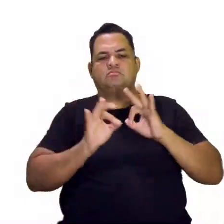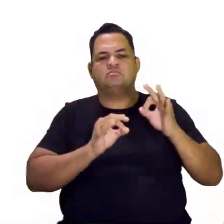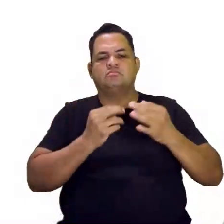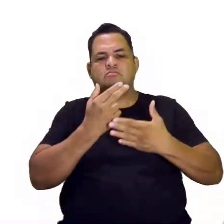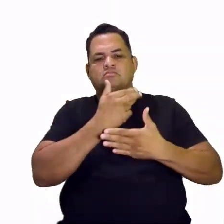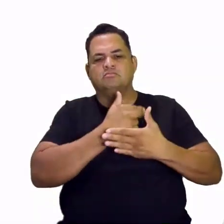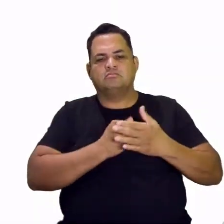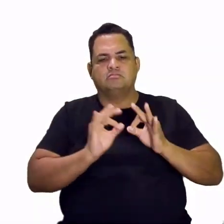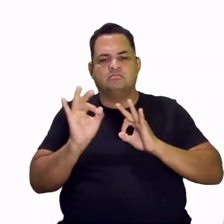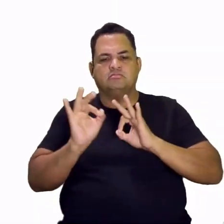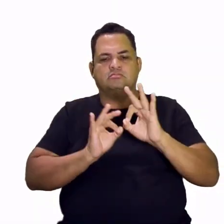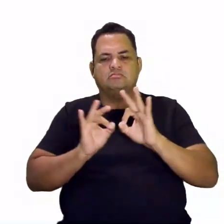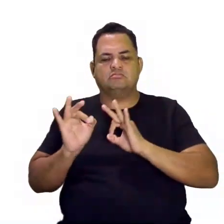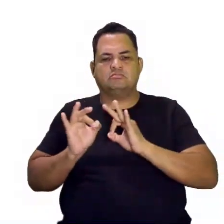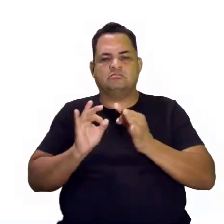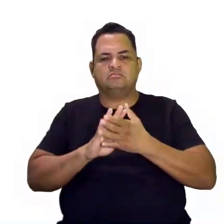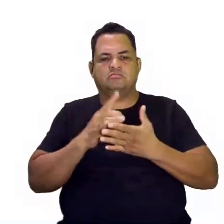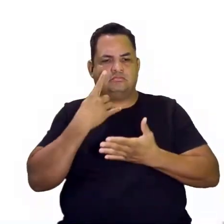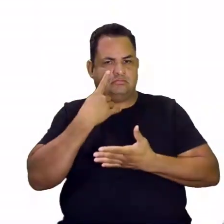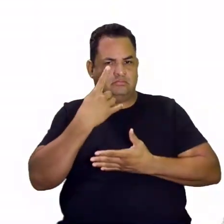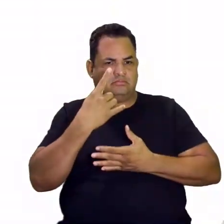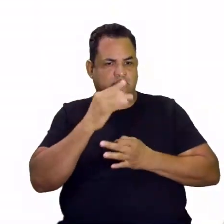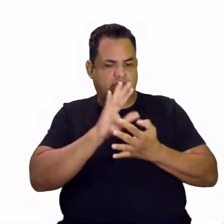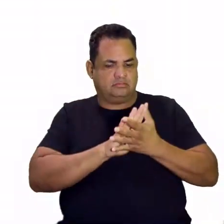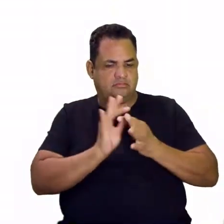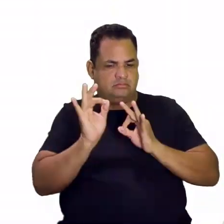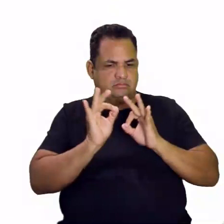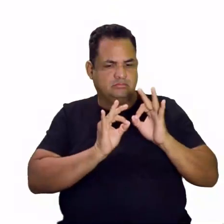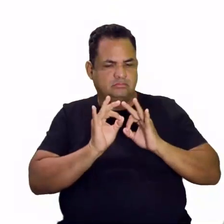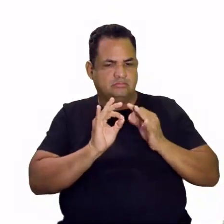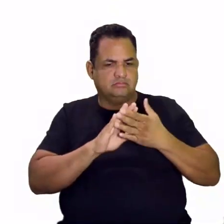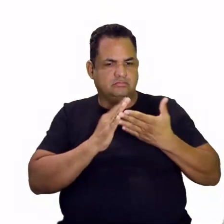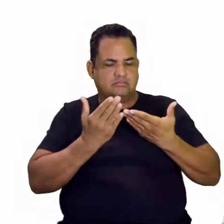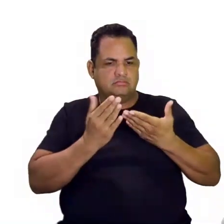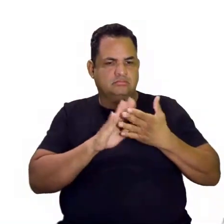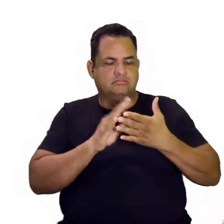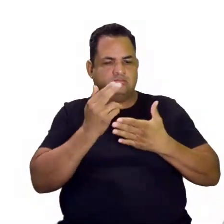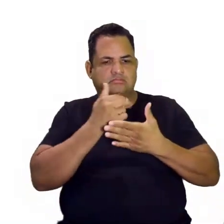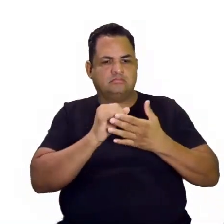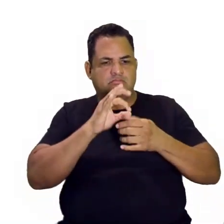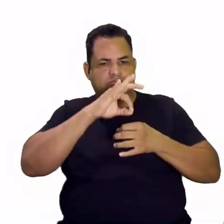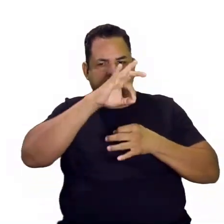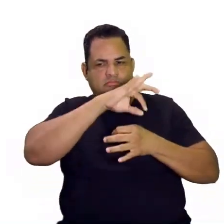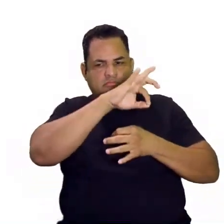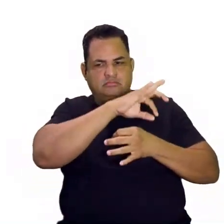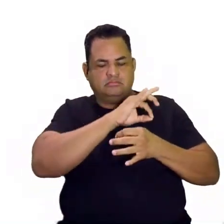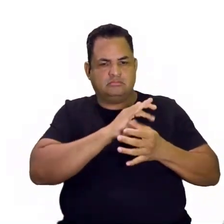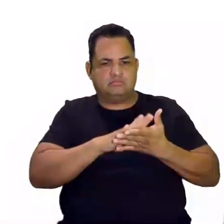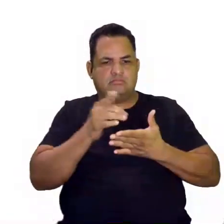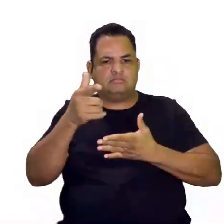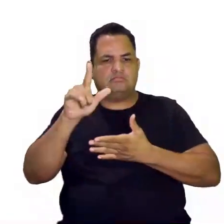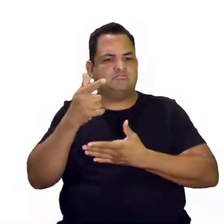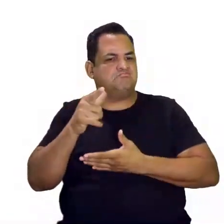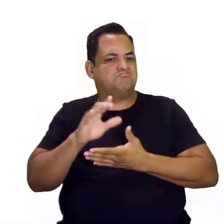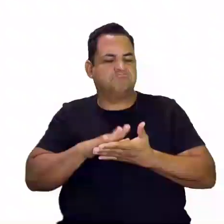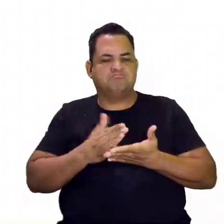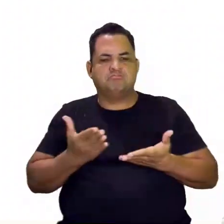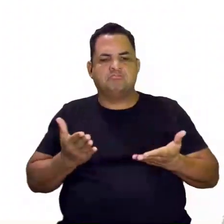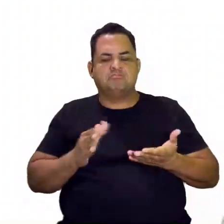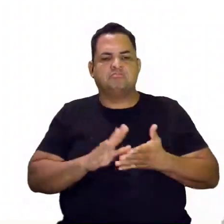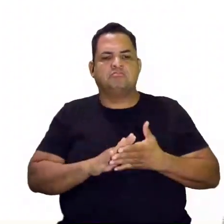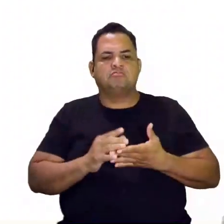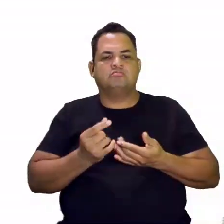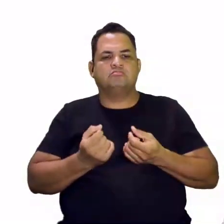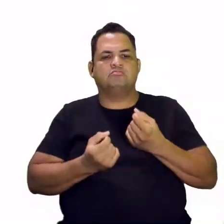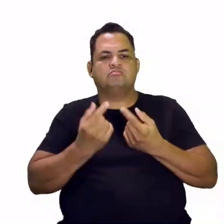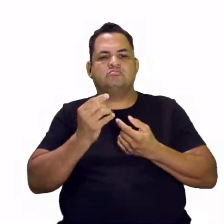formatos que elas têm. Aqui é só um formato, tá bom? Algumas têm esses peelings, outros não têm. Alguns